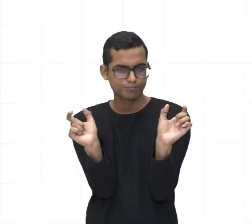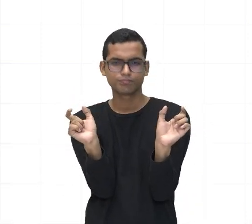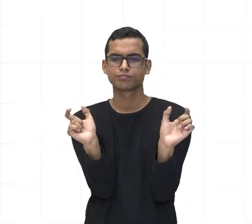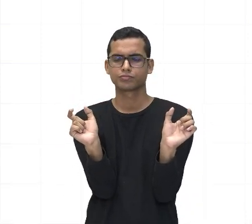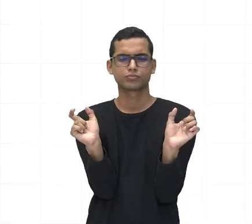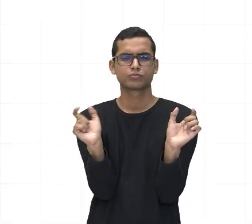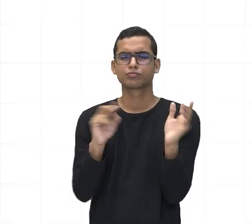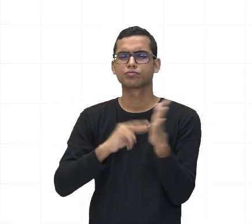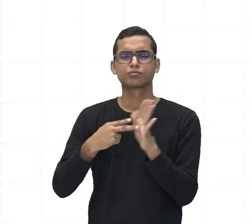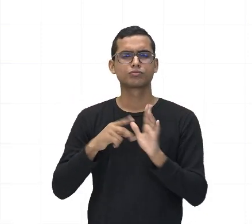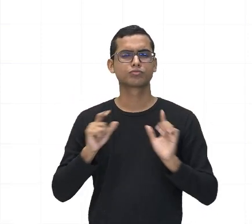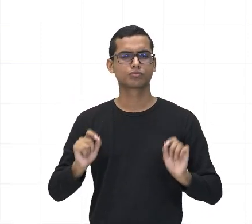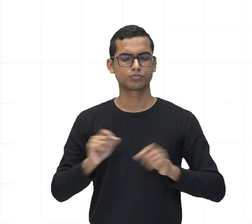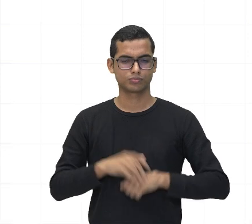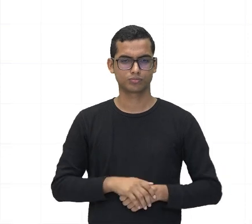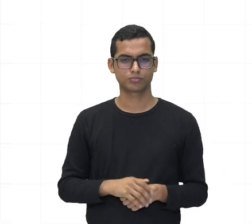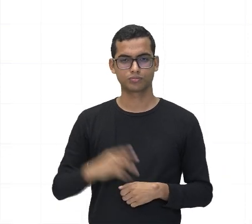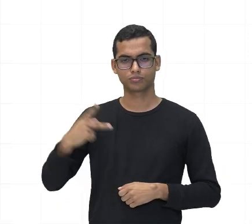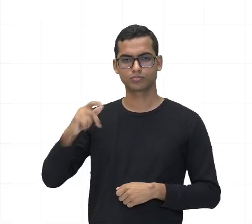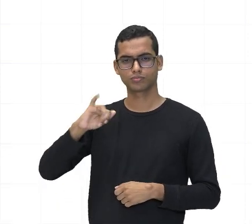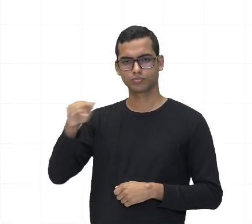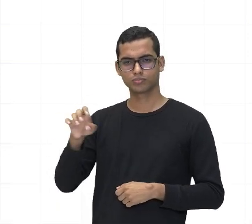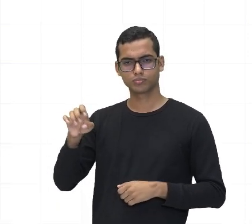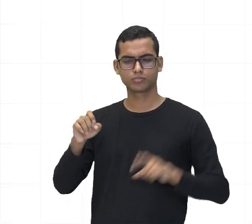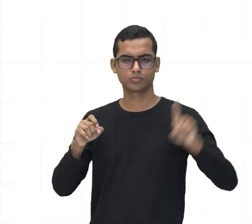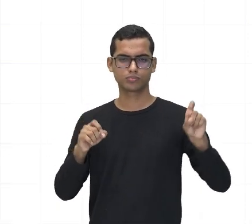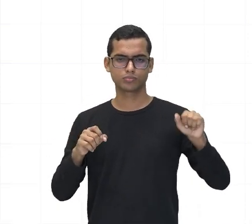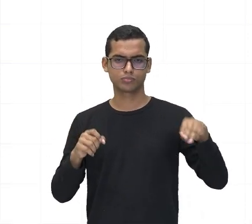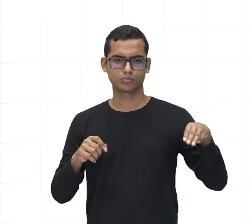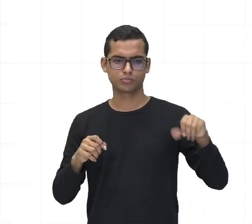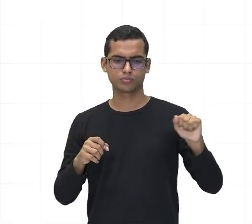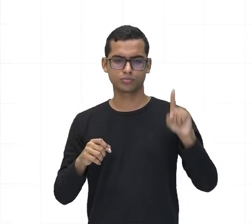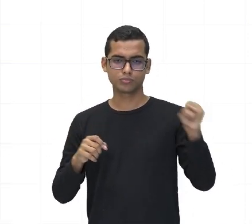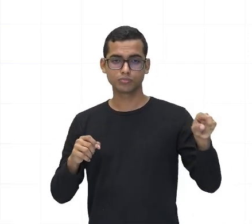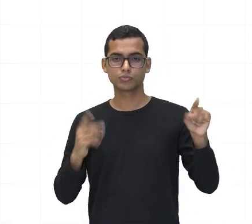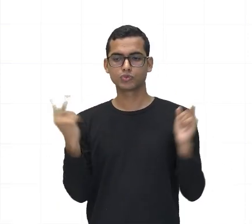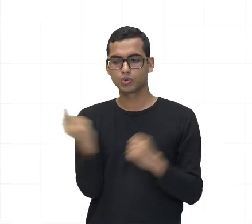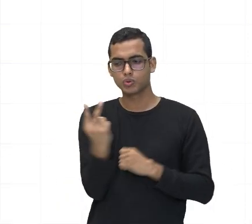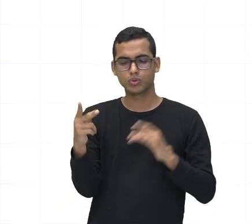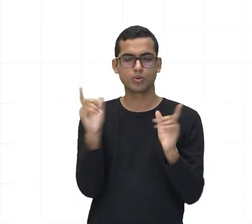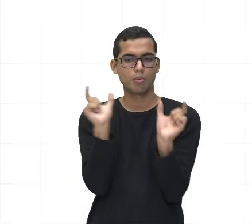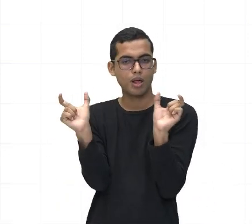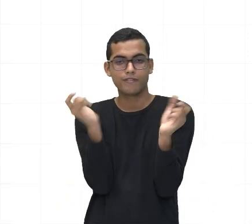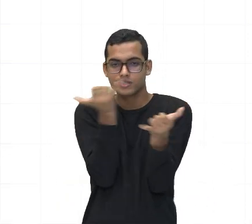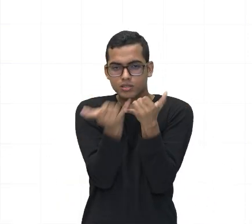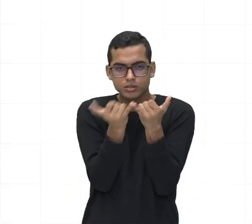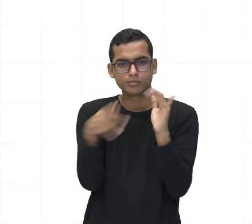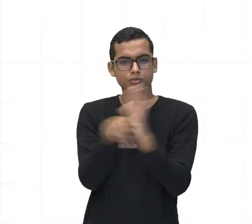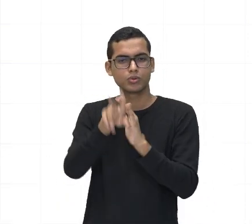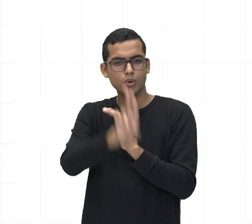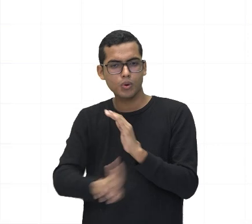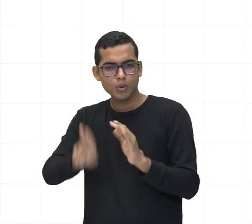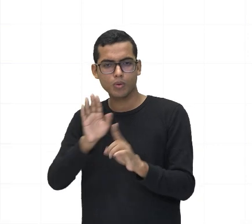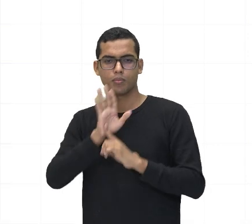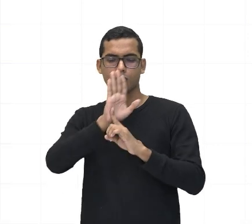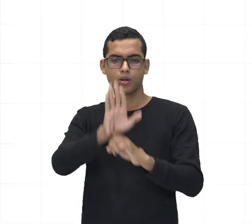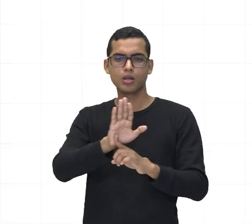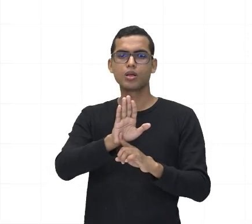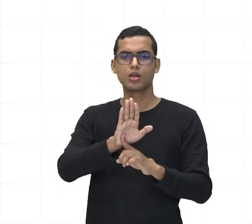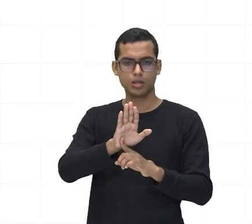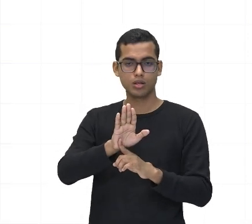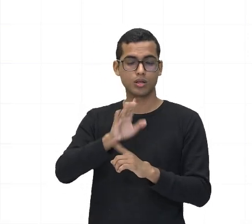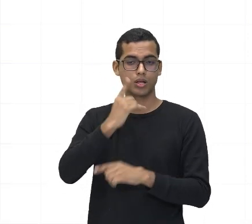que ele quer dizer? São sinônimos e são usados para designar a pessoa que tem